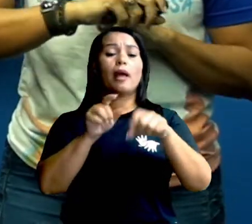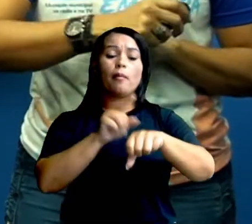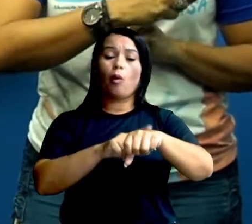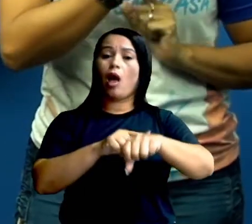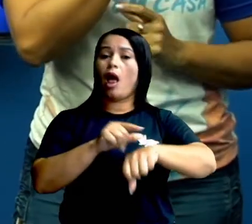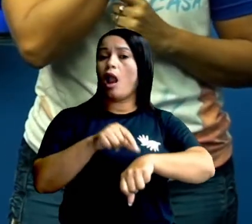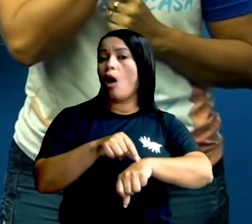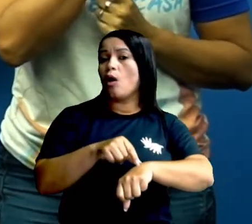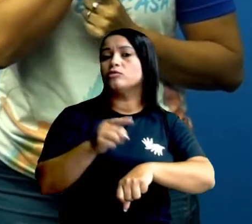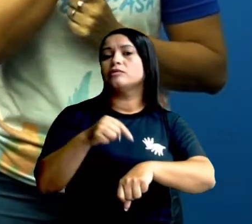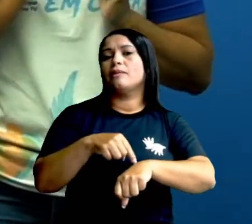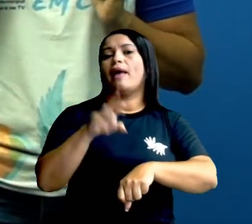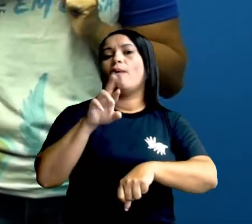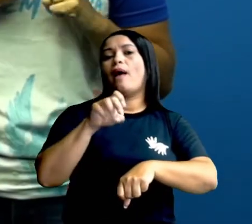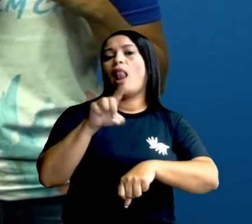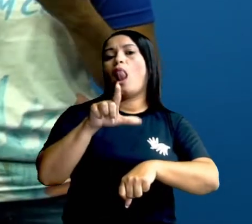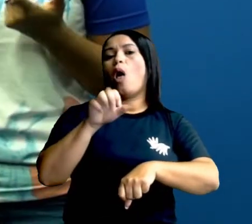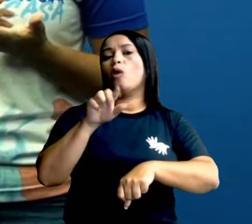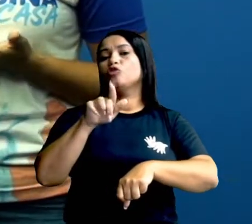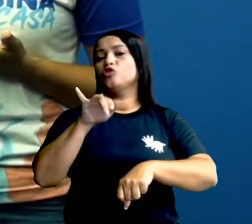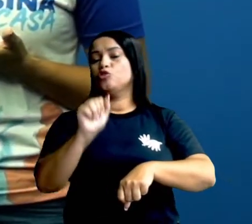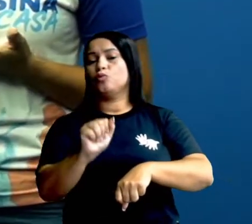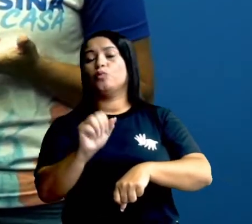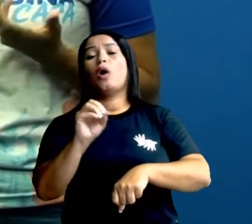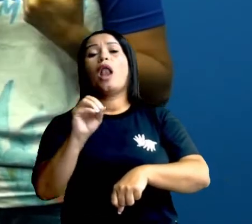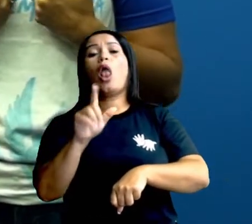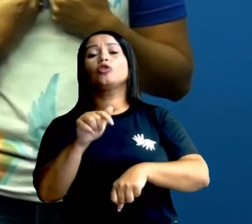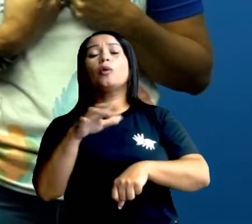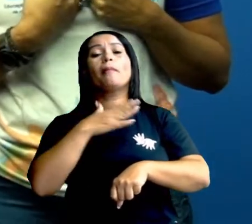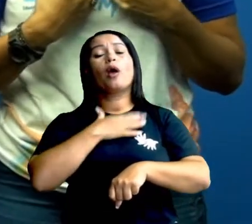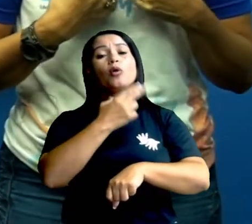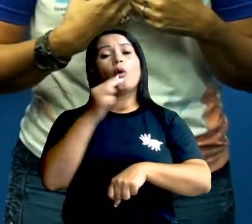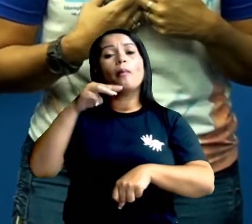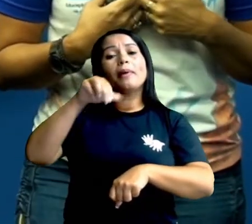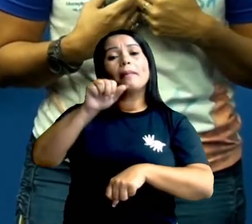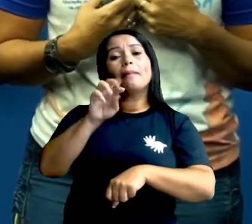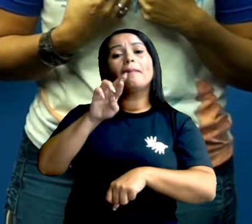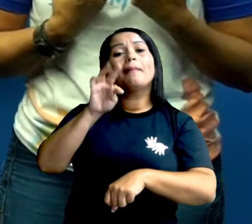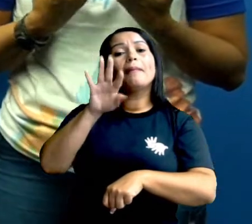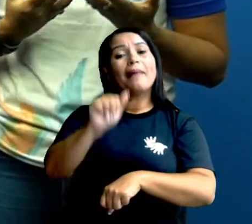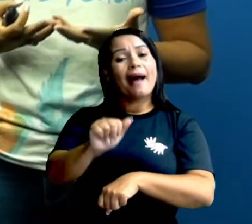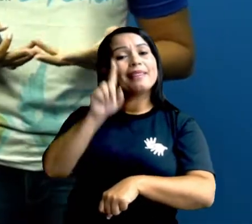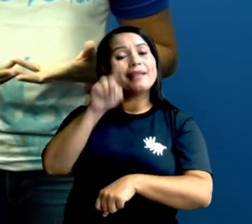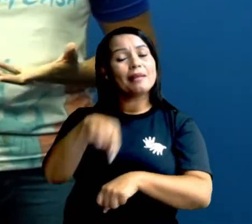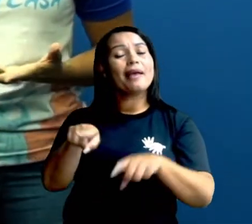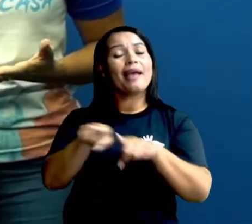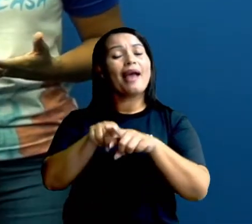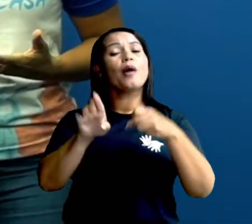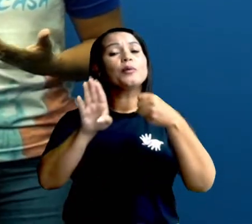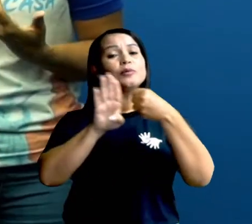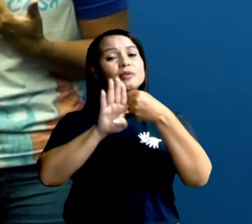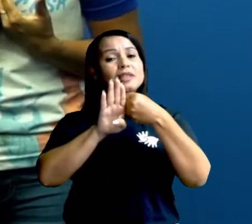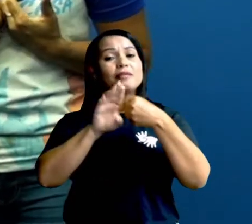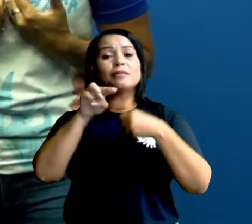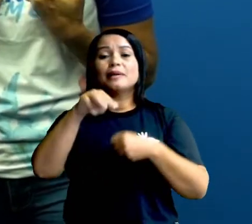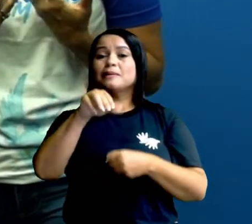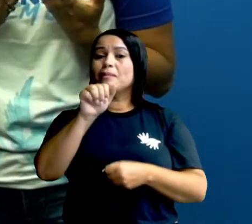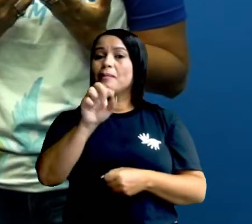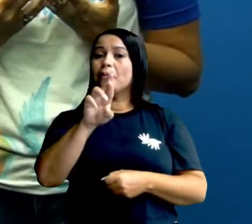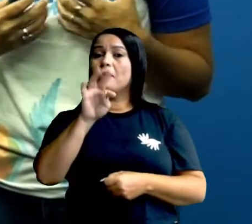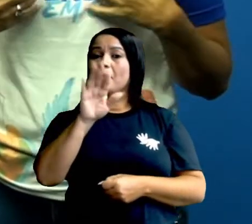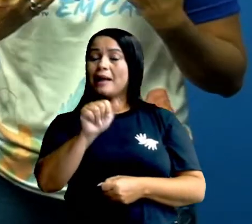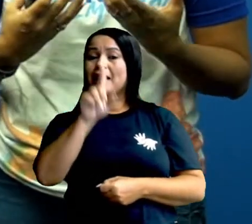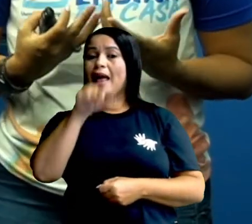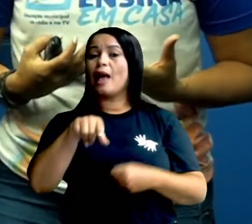Meu relógio aqui é o relógio, é um substantivo. Meu nome, Marta, é um substantivo. Só que Marta